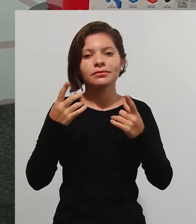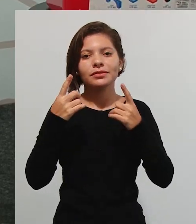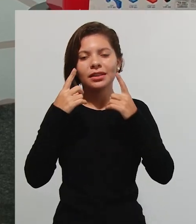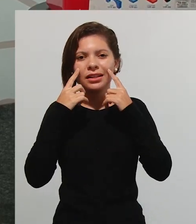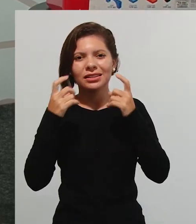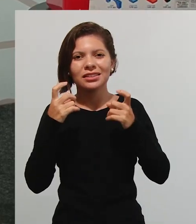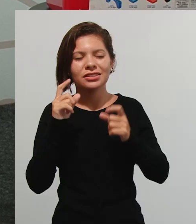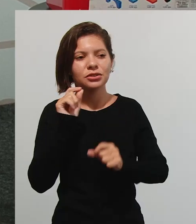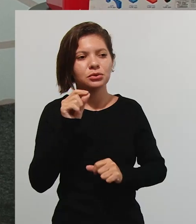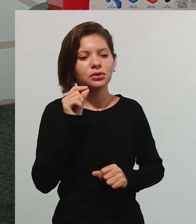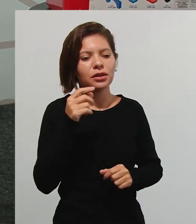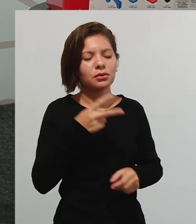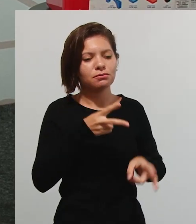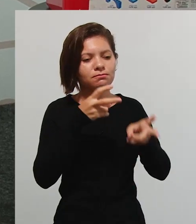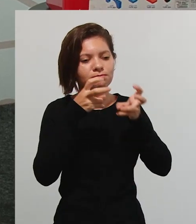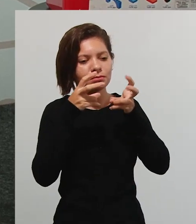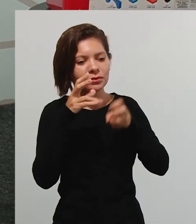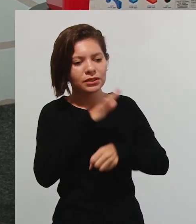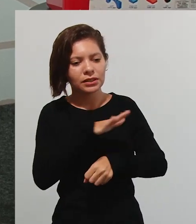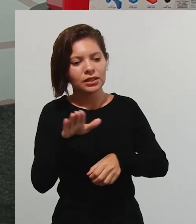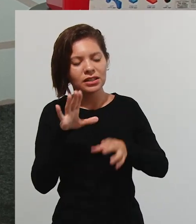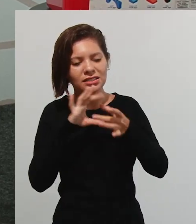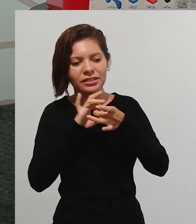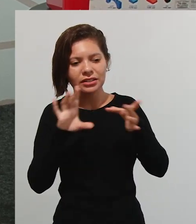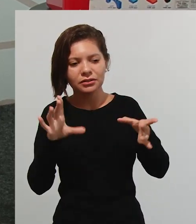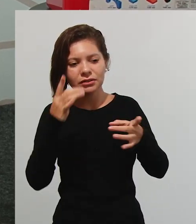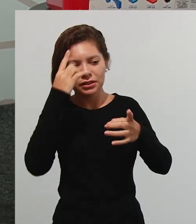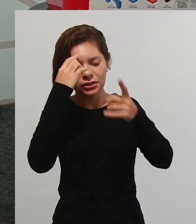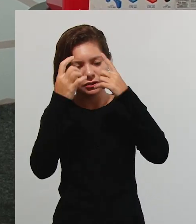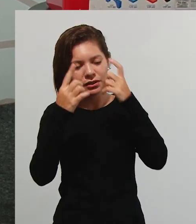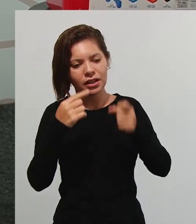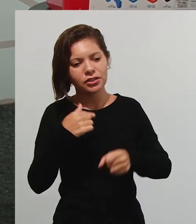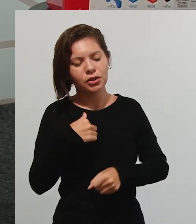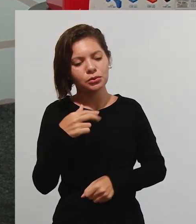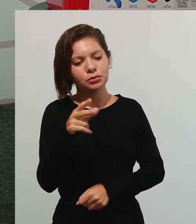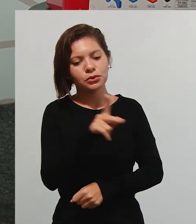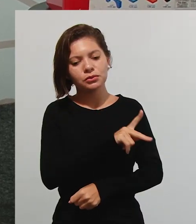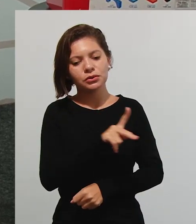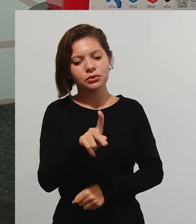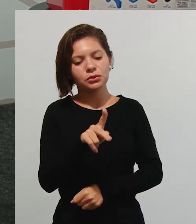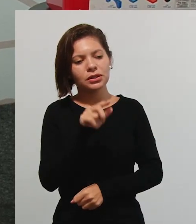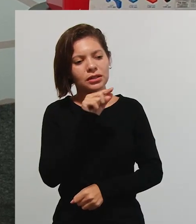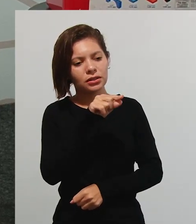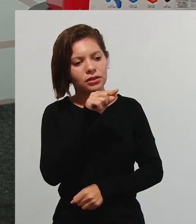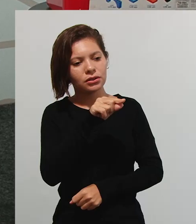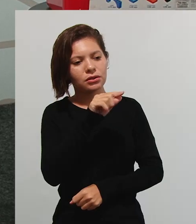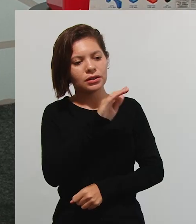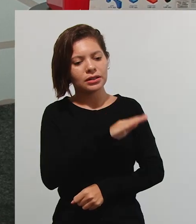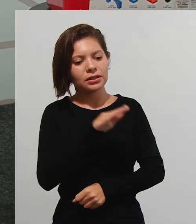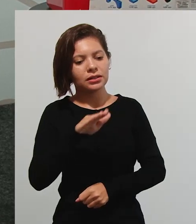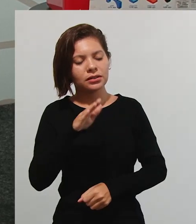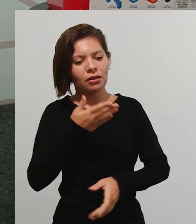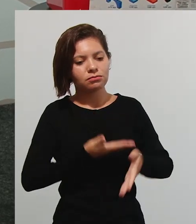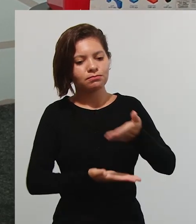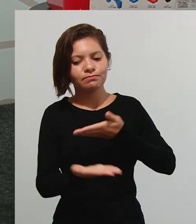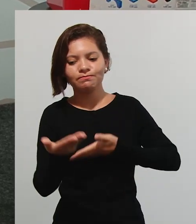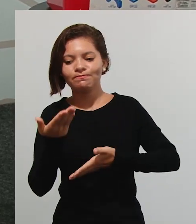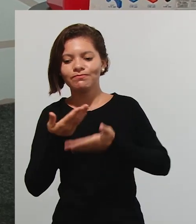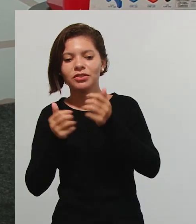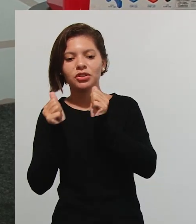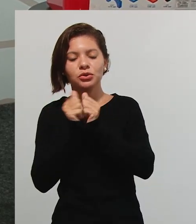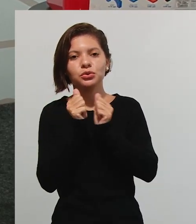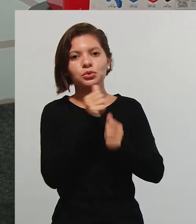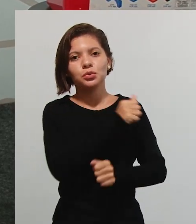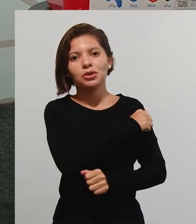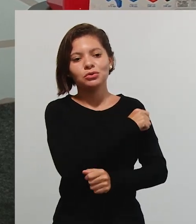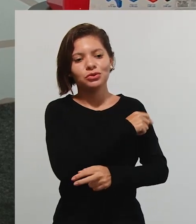você passa a observar a criança, nesse momento livre de criatividade que ela tem, ela vai desenvolver também a interação com outras crianças,